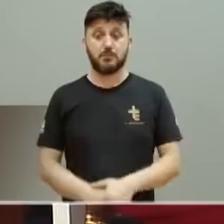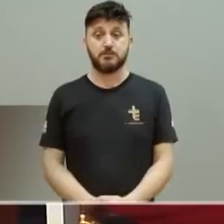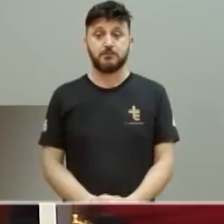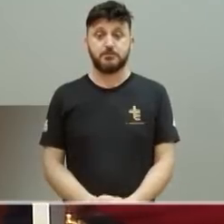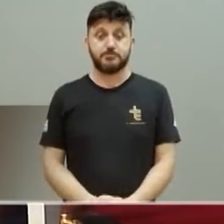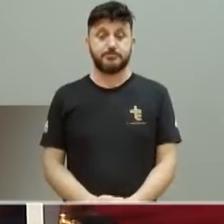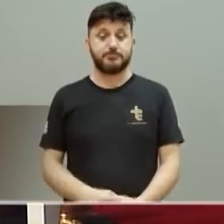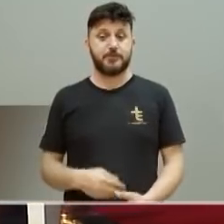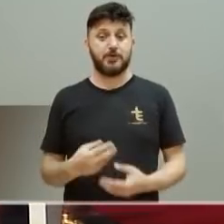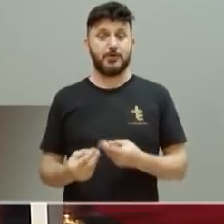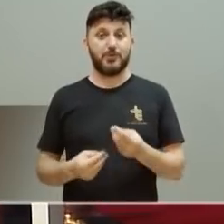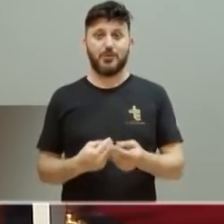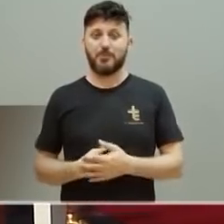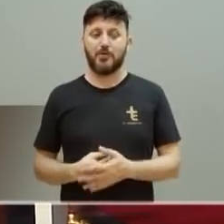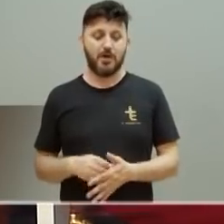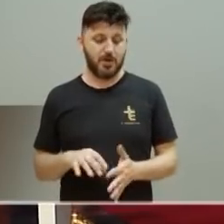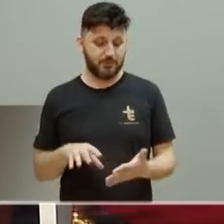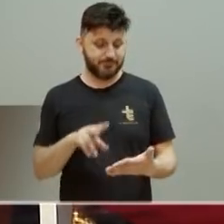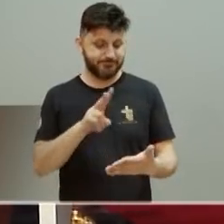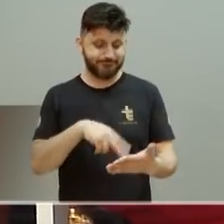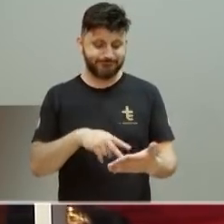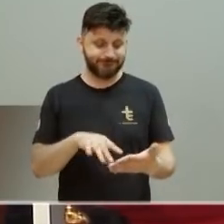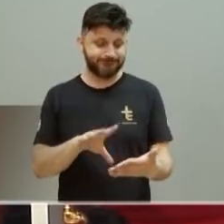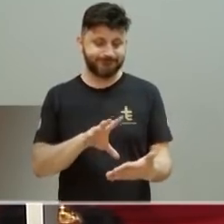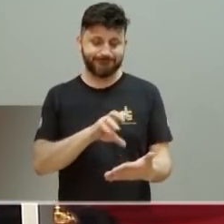40. Ai, como que eu amo essa passagem.